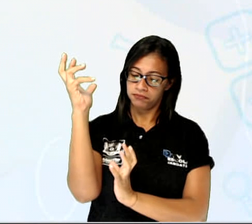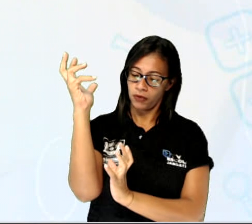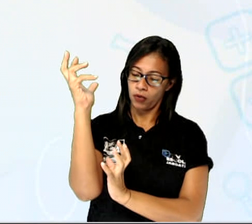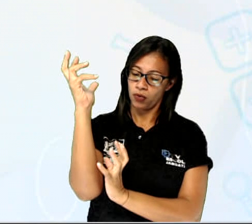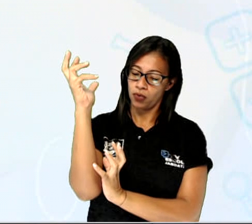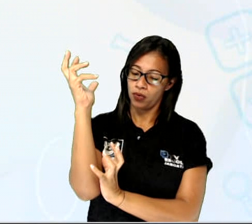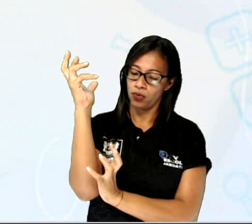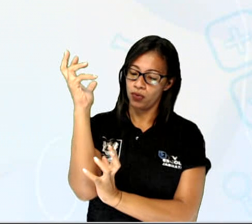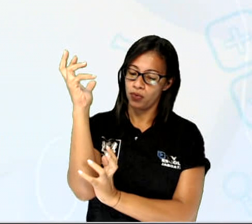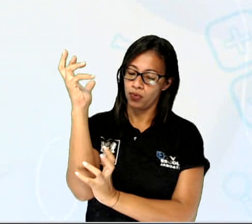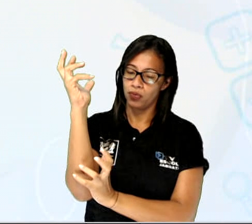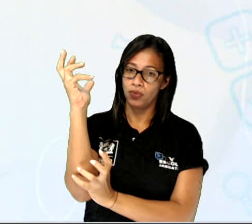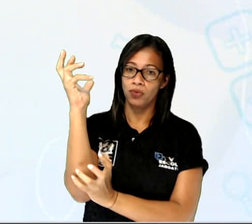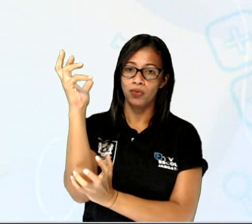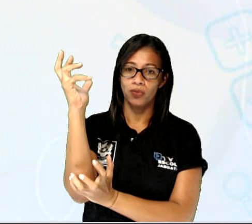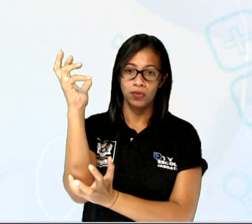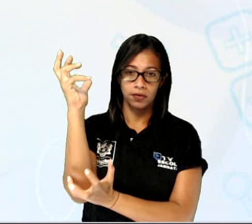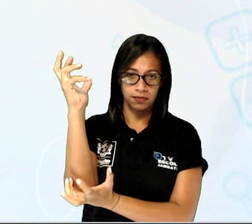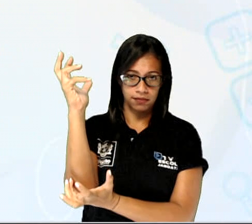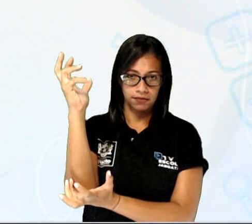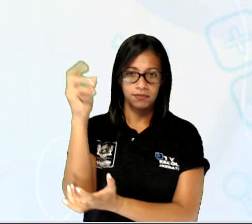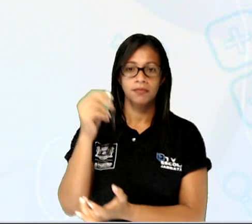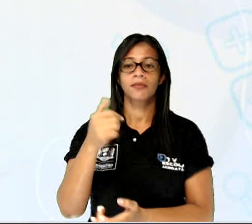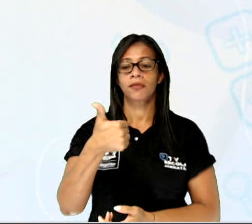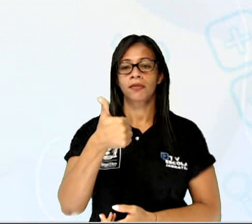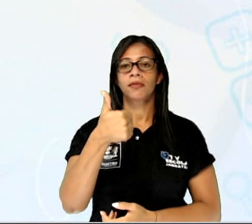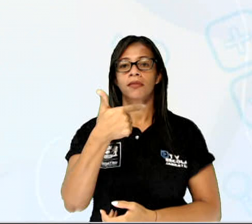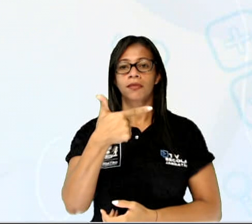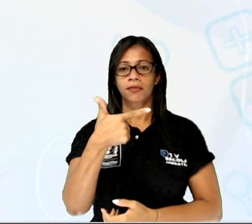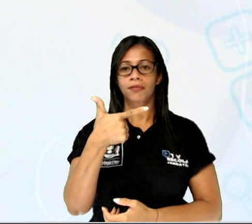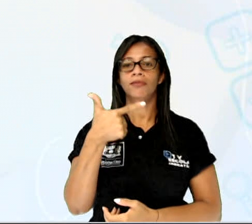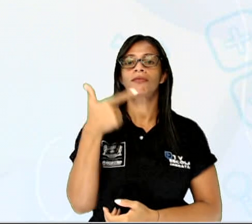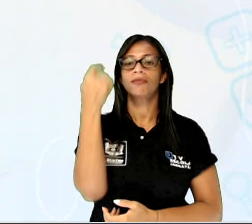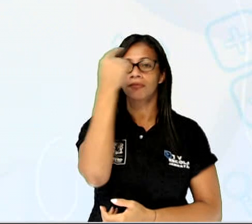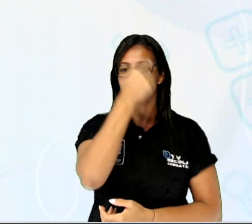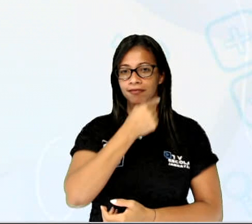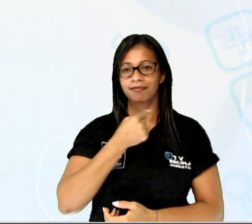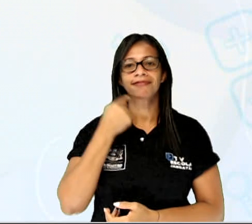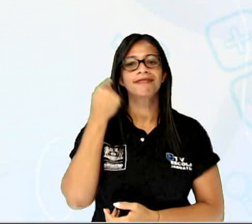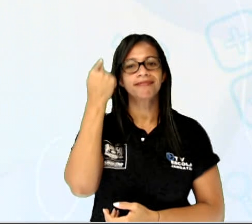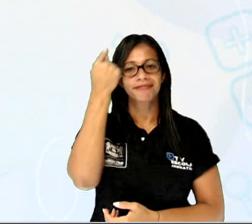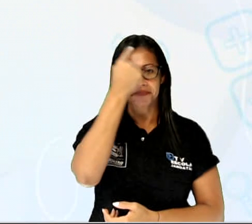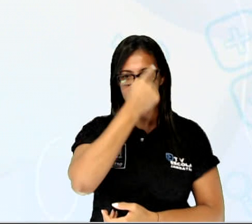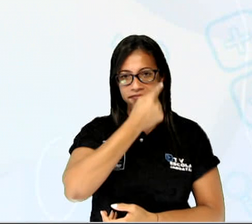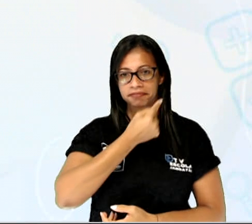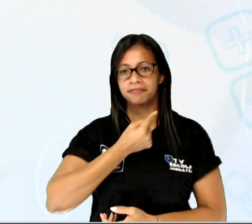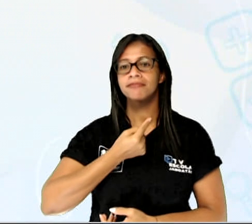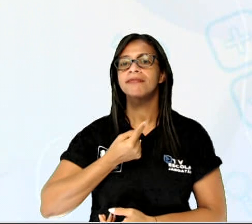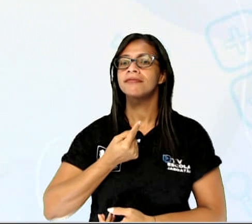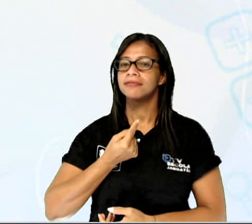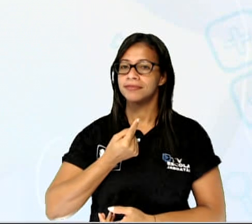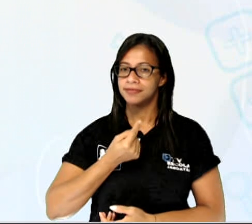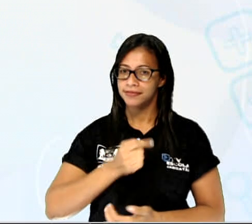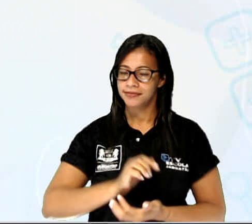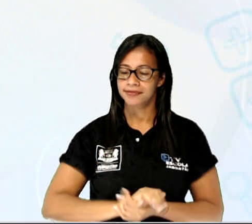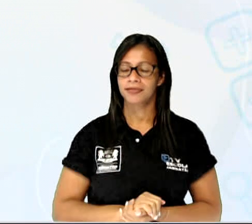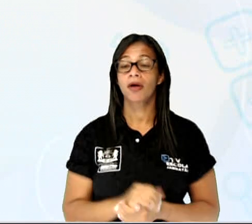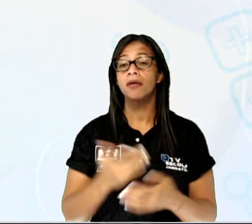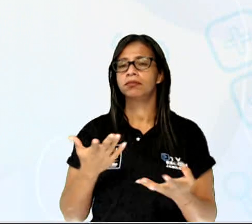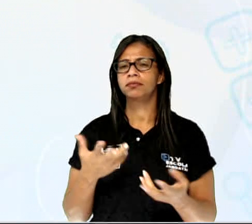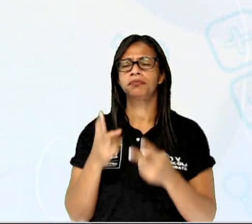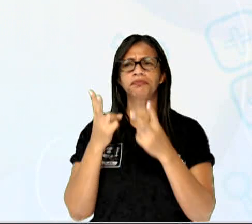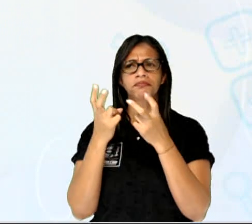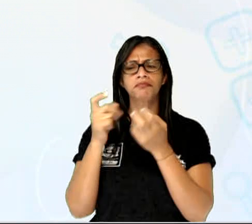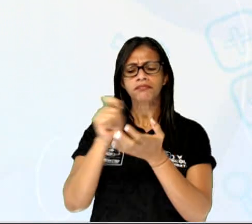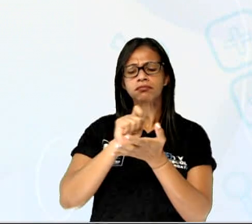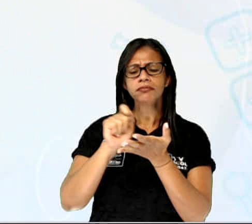ocorre ao meio-dia. Vamos agora descrever o que nós estamos percebendo nessa sombra?